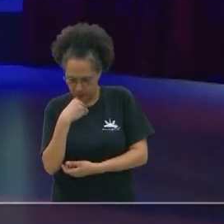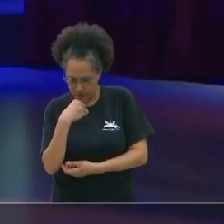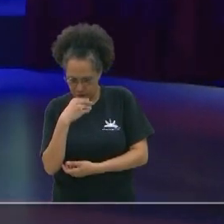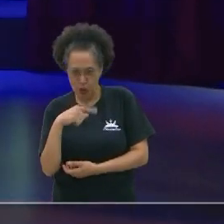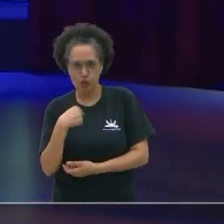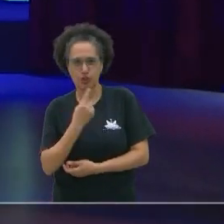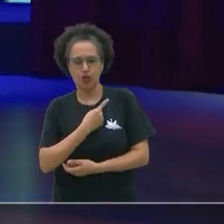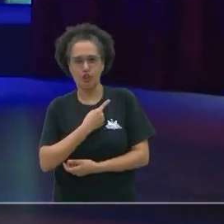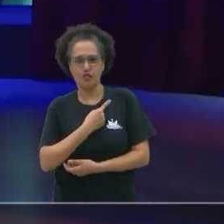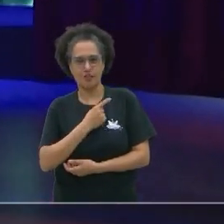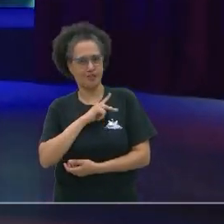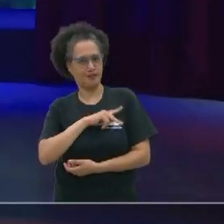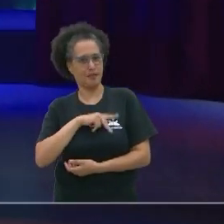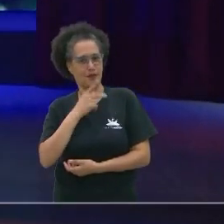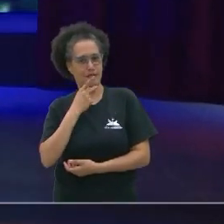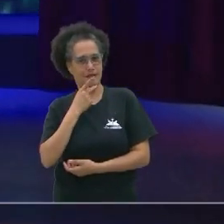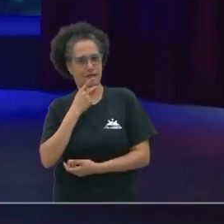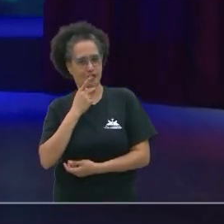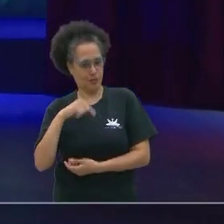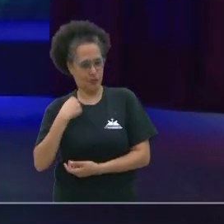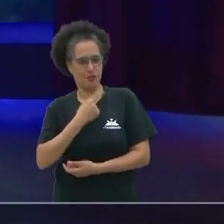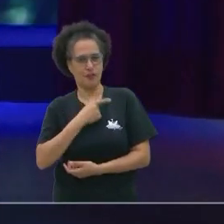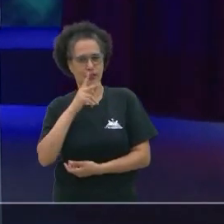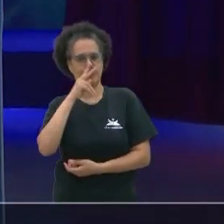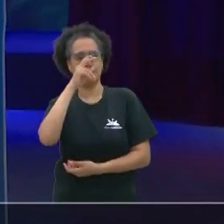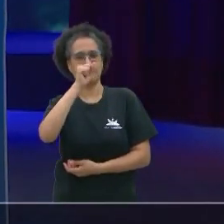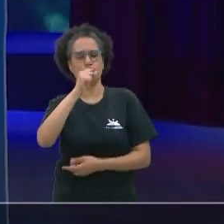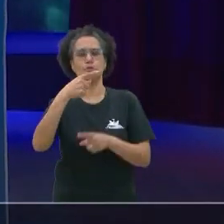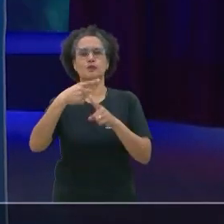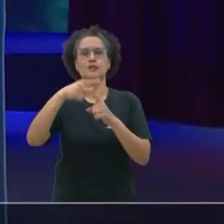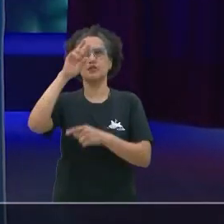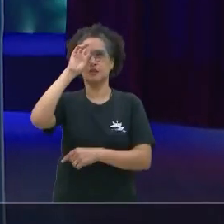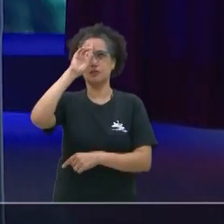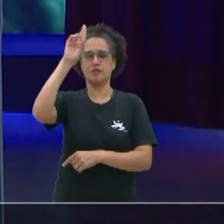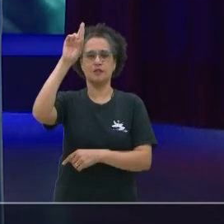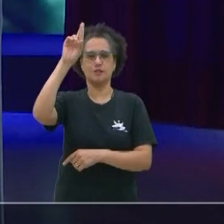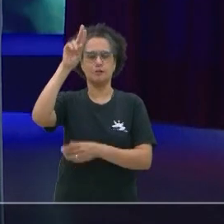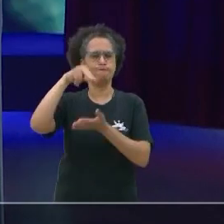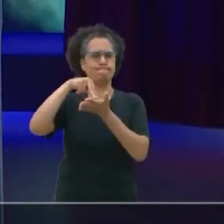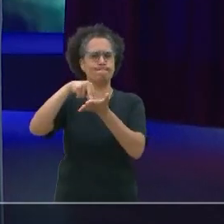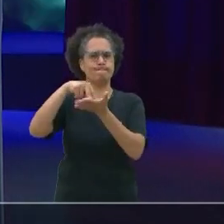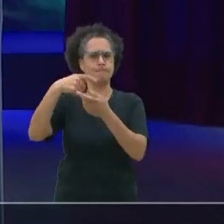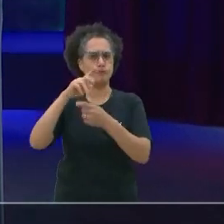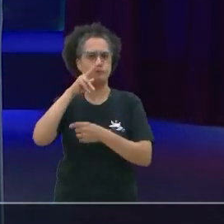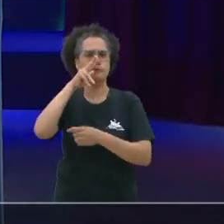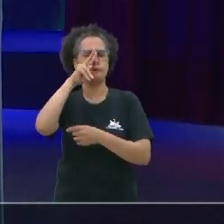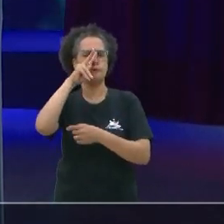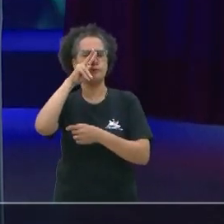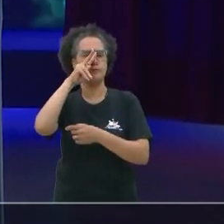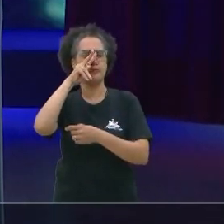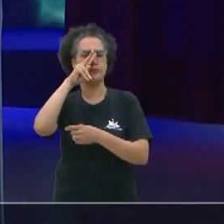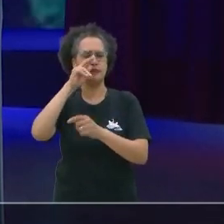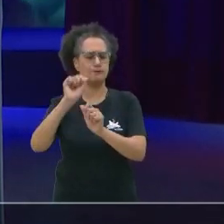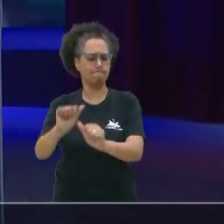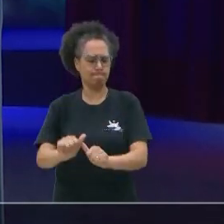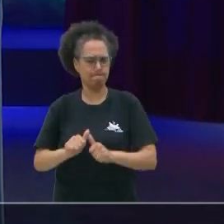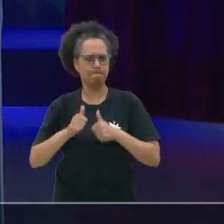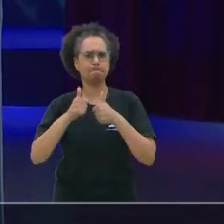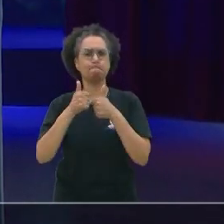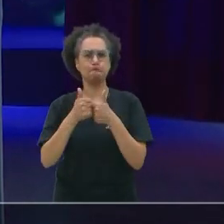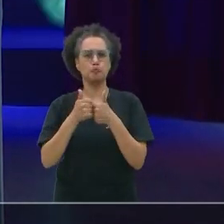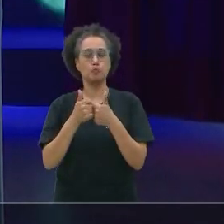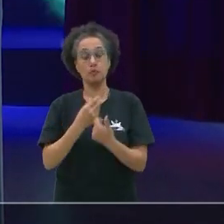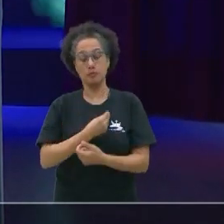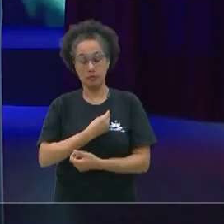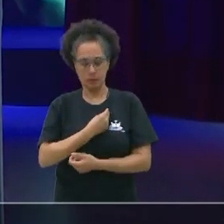somos fortes, pois no Senhor é a fortaleza, restaura, né, a